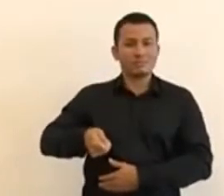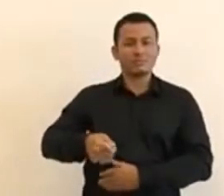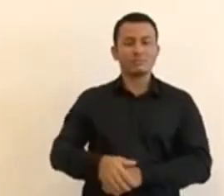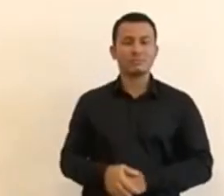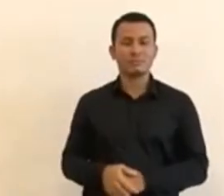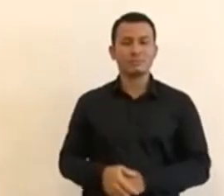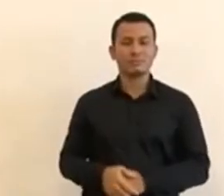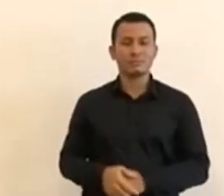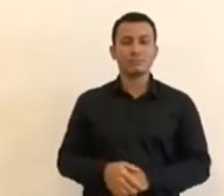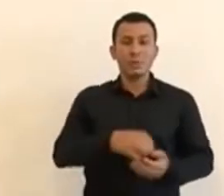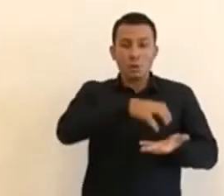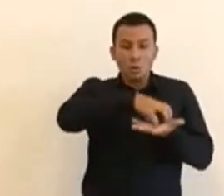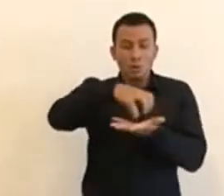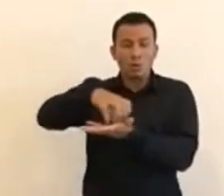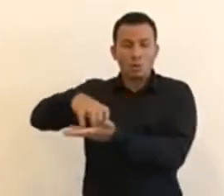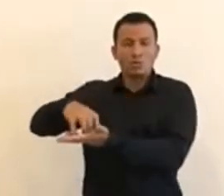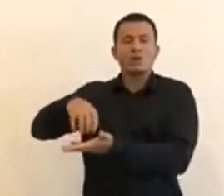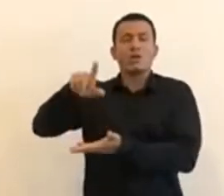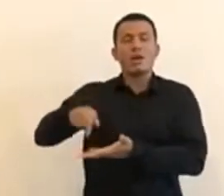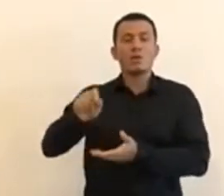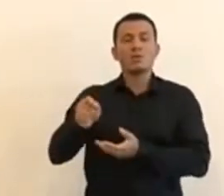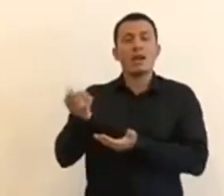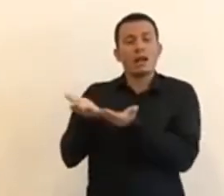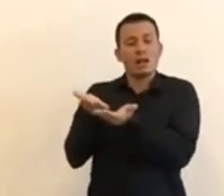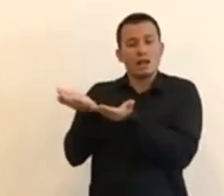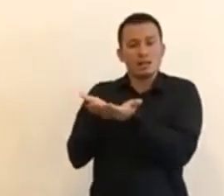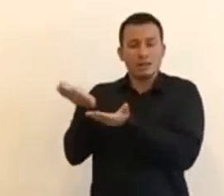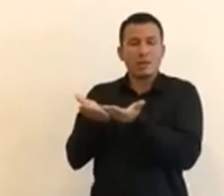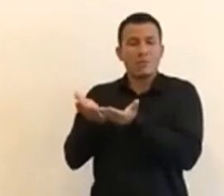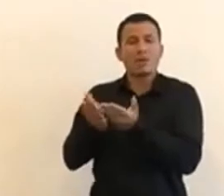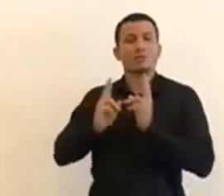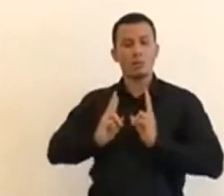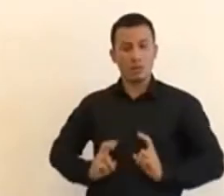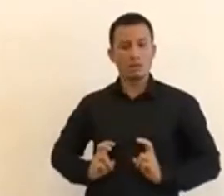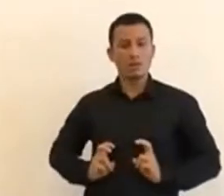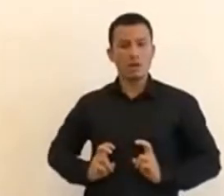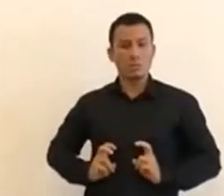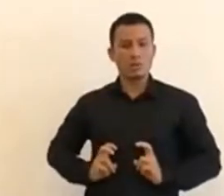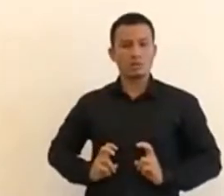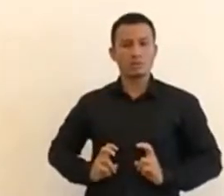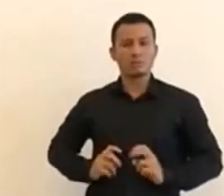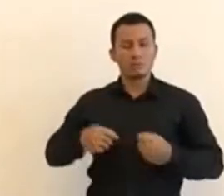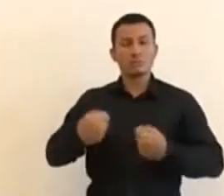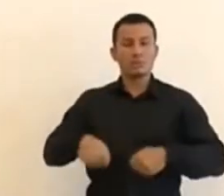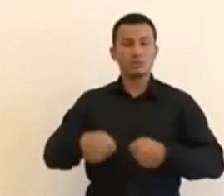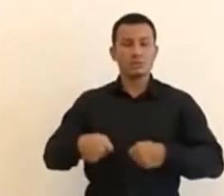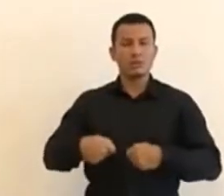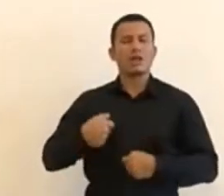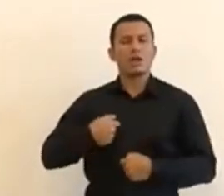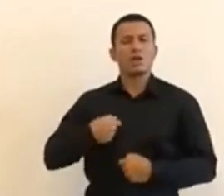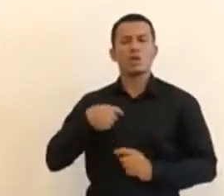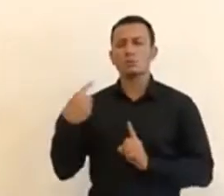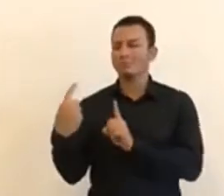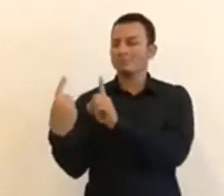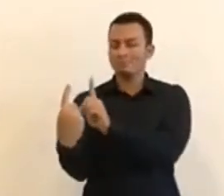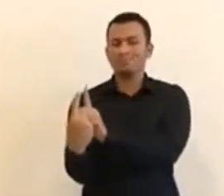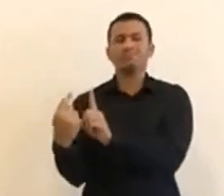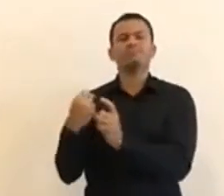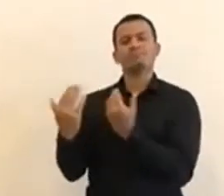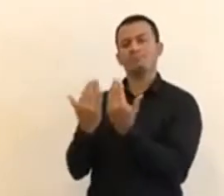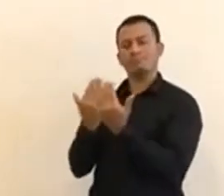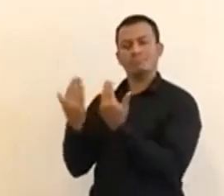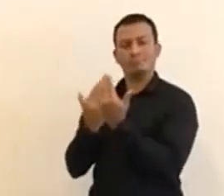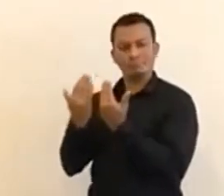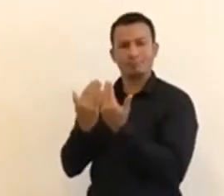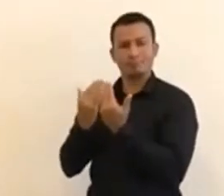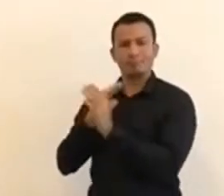Os conselhos são a favor do tratamento precoce, do diagnóstico clínico. Eu conversei pessoalmente, em